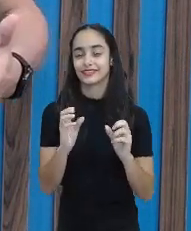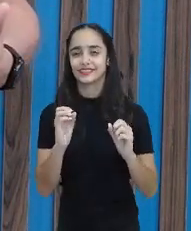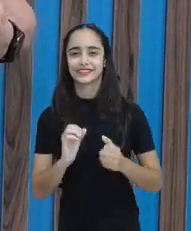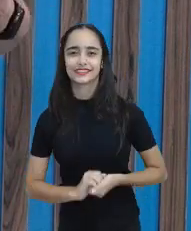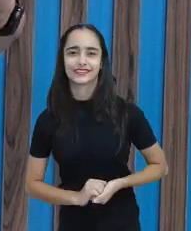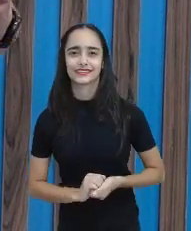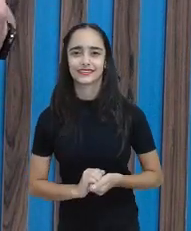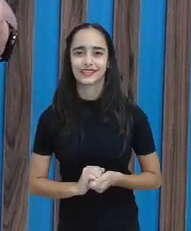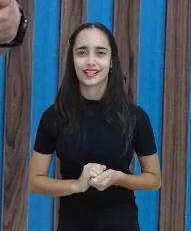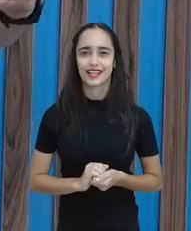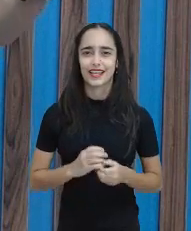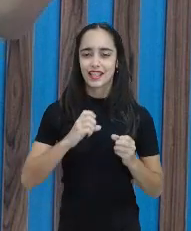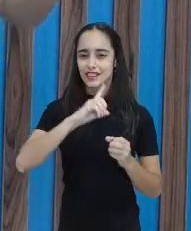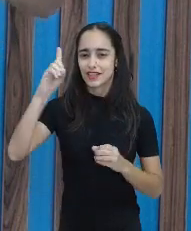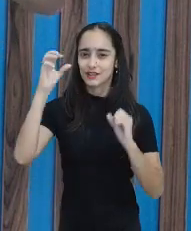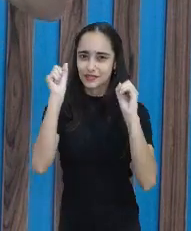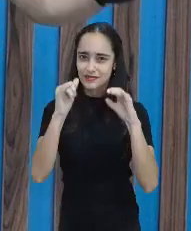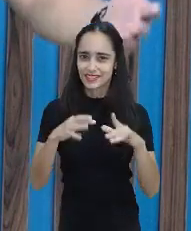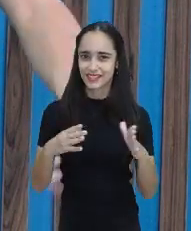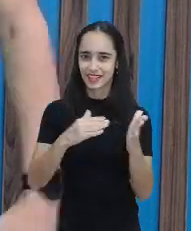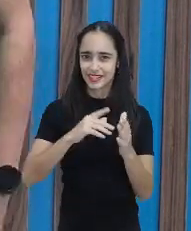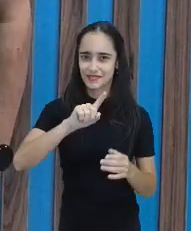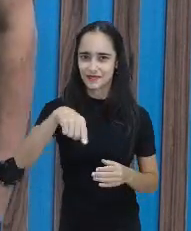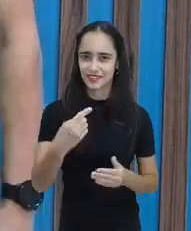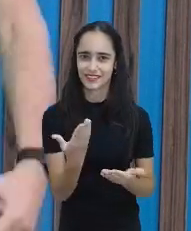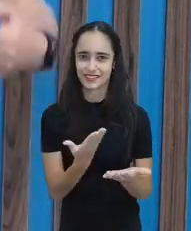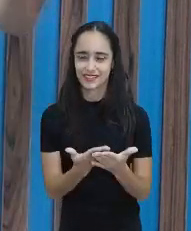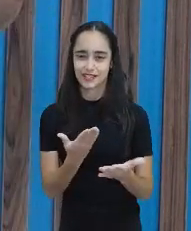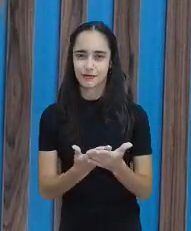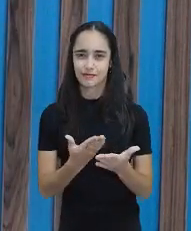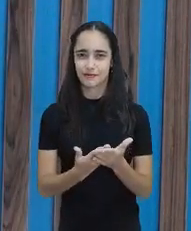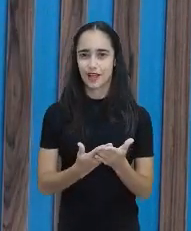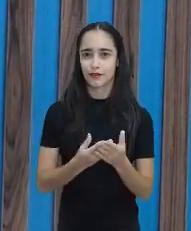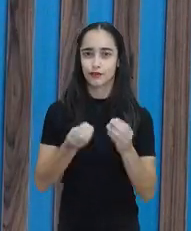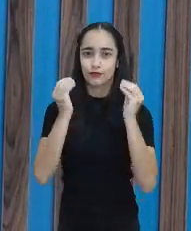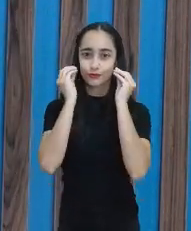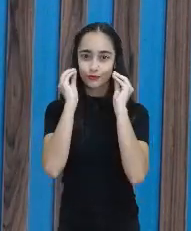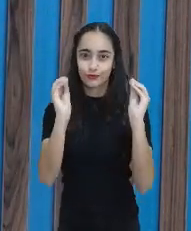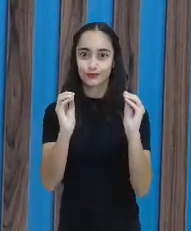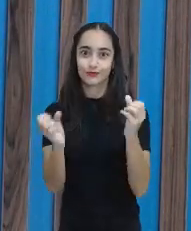Beleza? Fique com Deus, até outra hora e que Deus nos cuide e